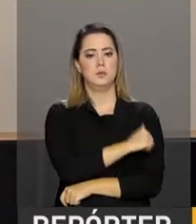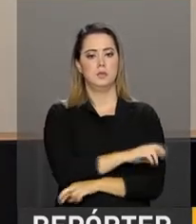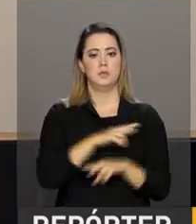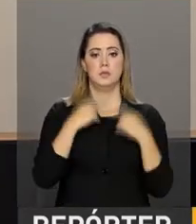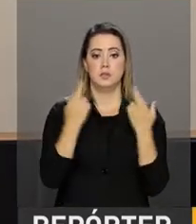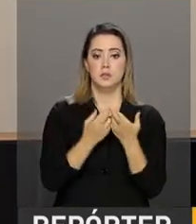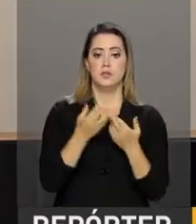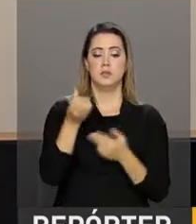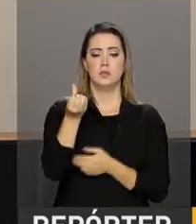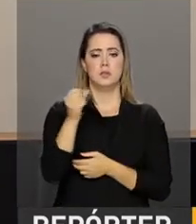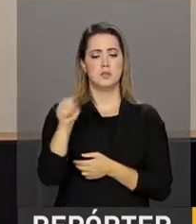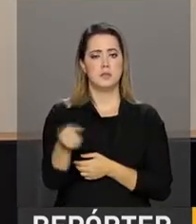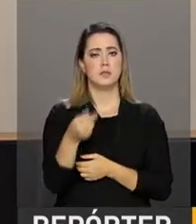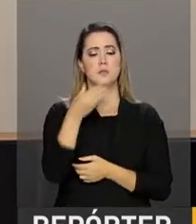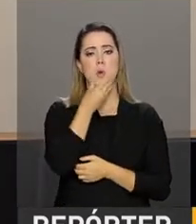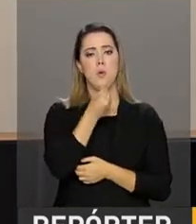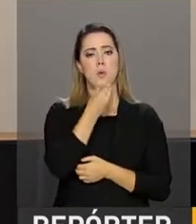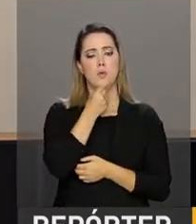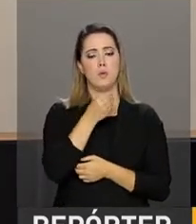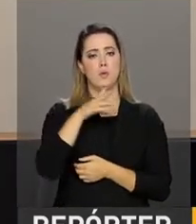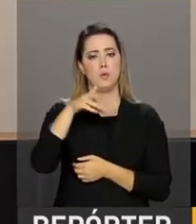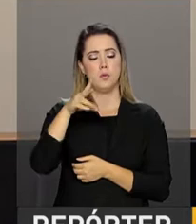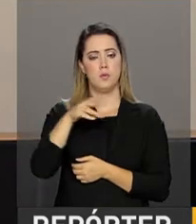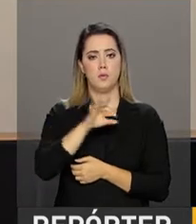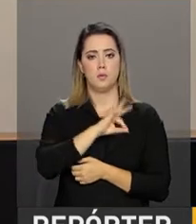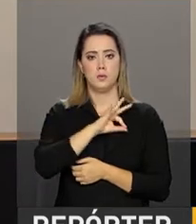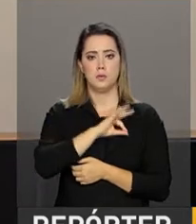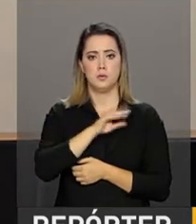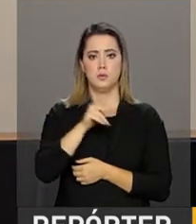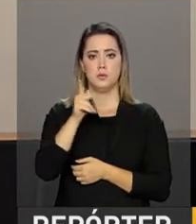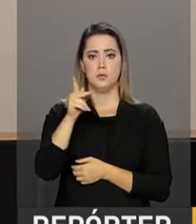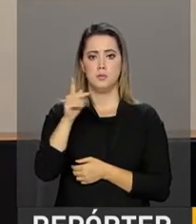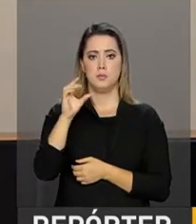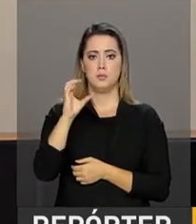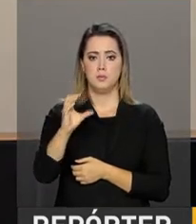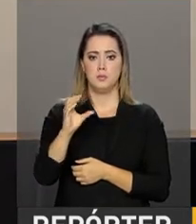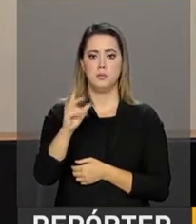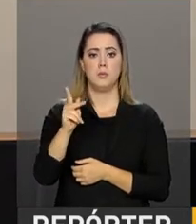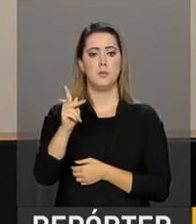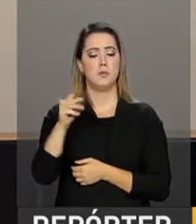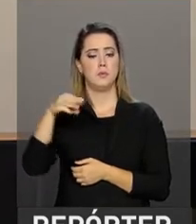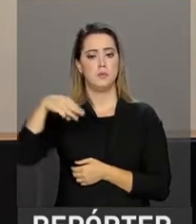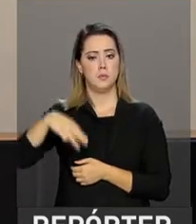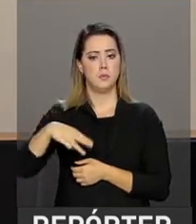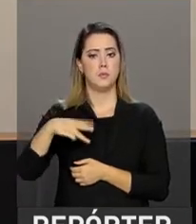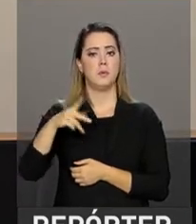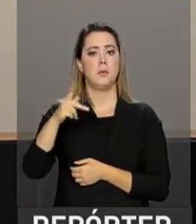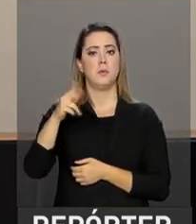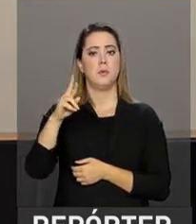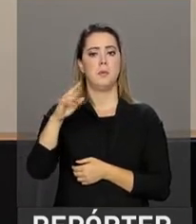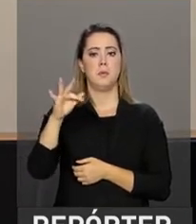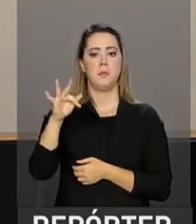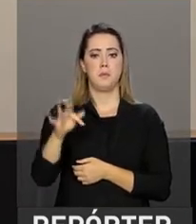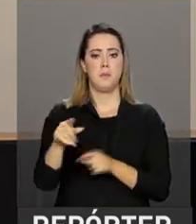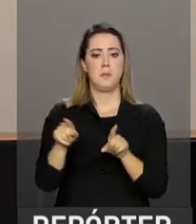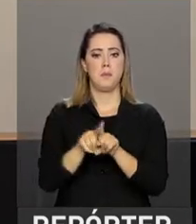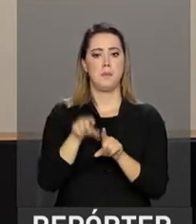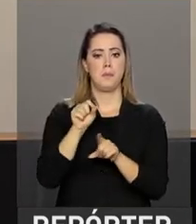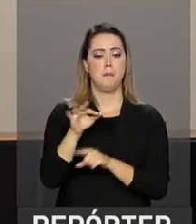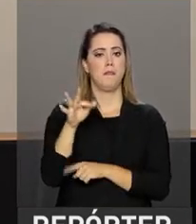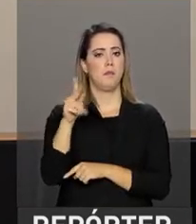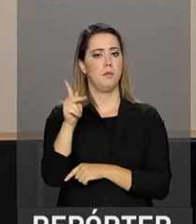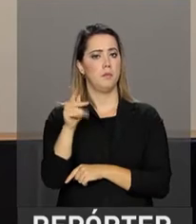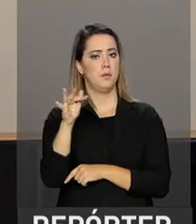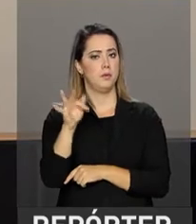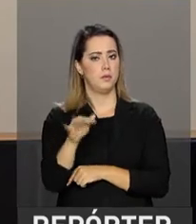reúne cerca de 6 mil homens das polícias civil e militar, Forças Armadas, Polícia Rodoviária Federal, Polícia